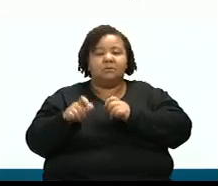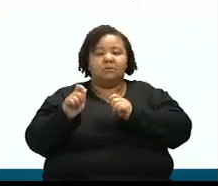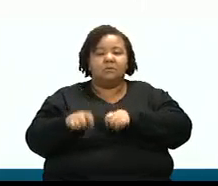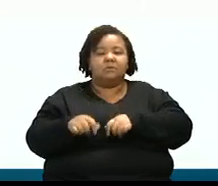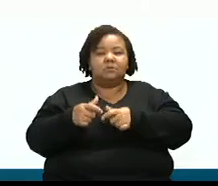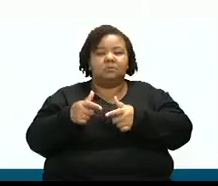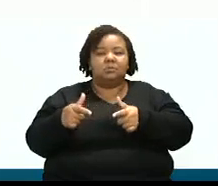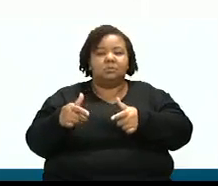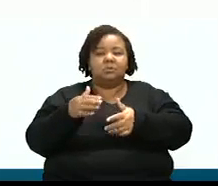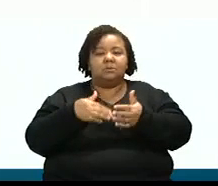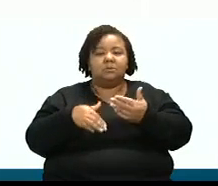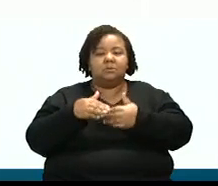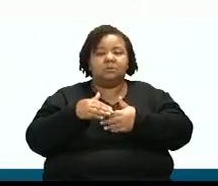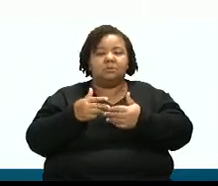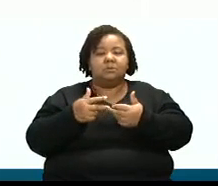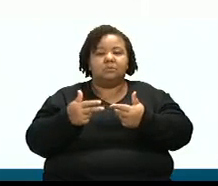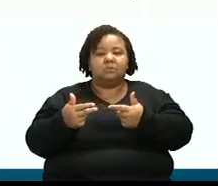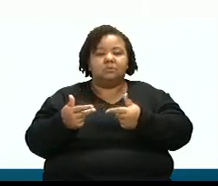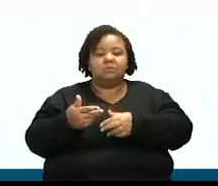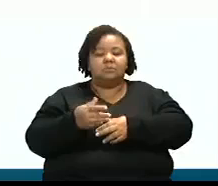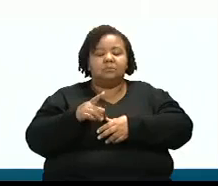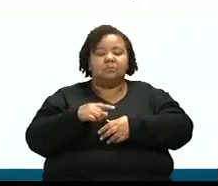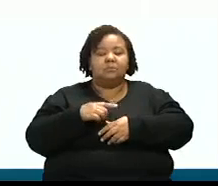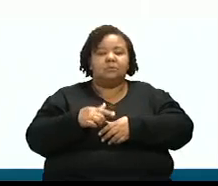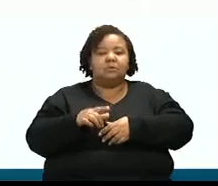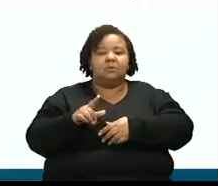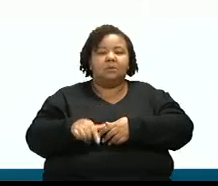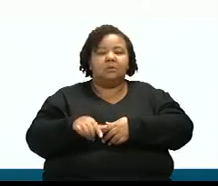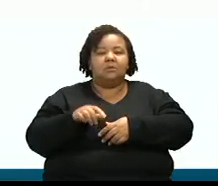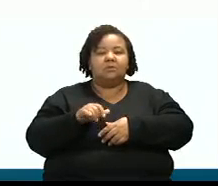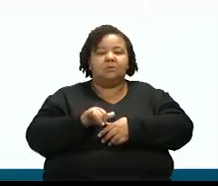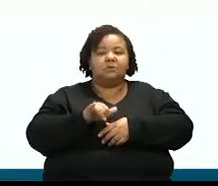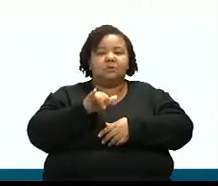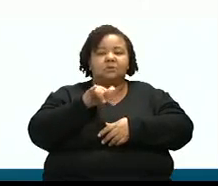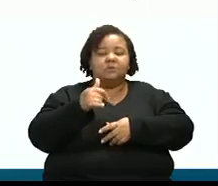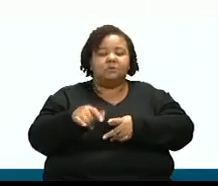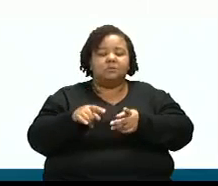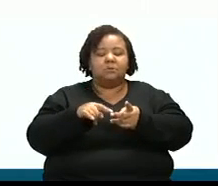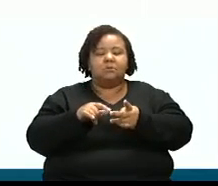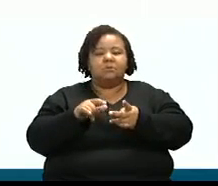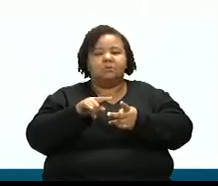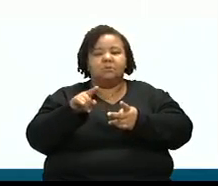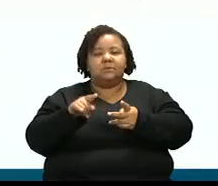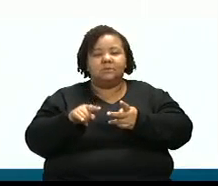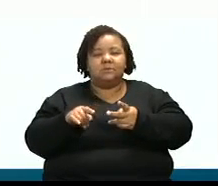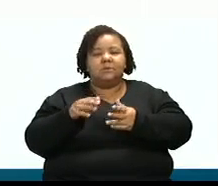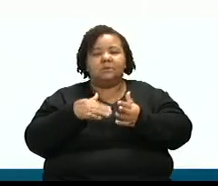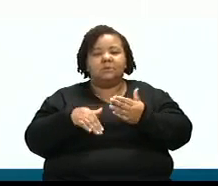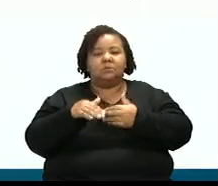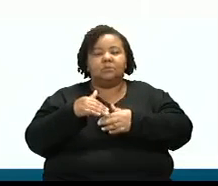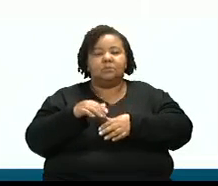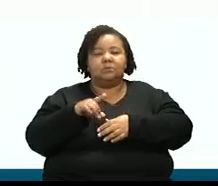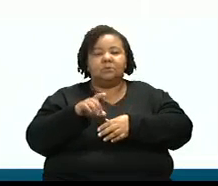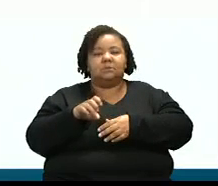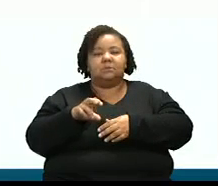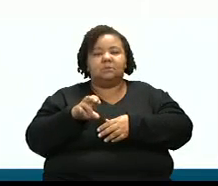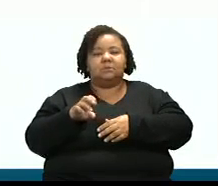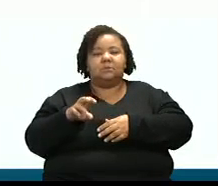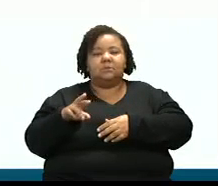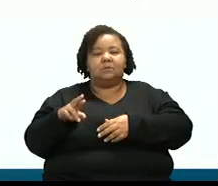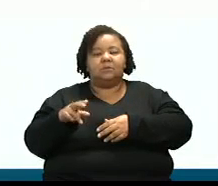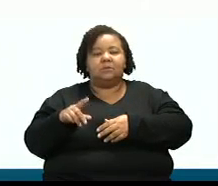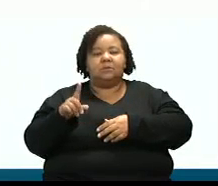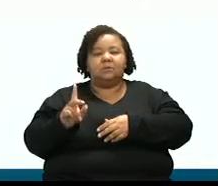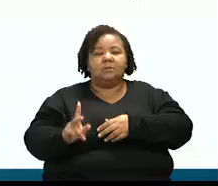os elementos. Então, eu tenho derivada em relação a y, em relação a z, todas as derivadas parciais, que são